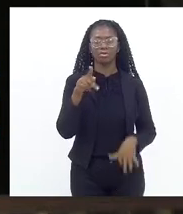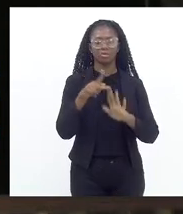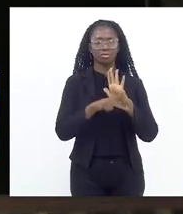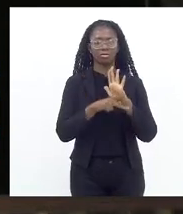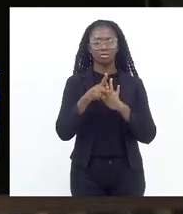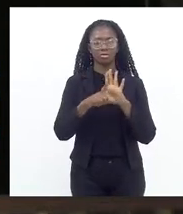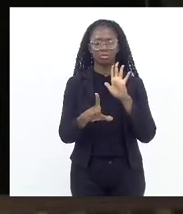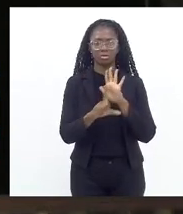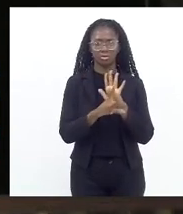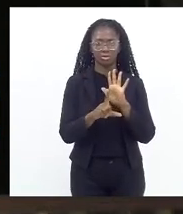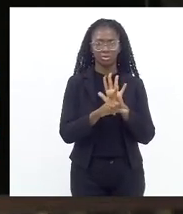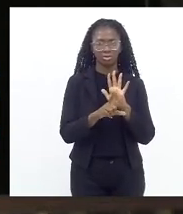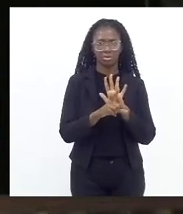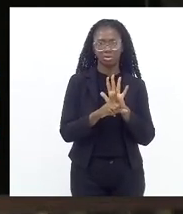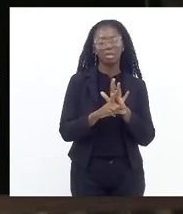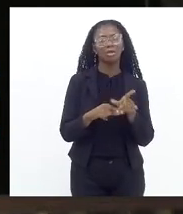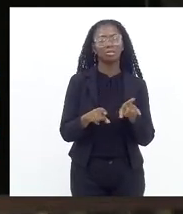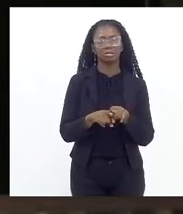de leis e leis